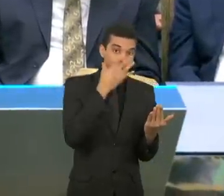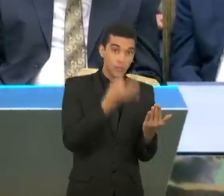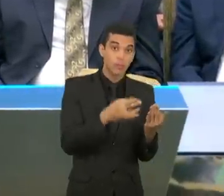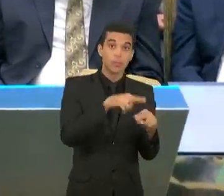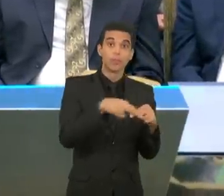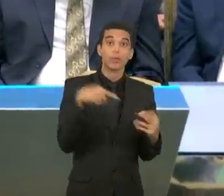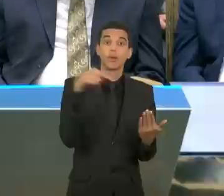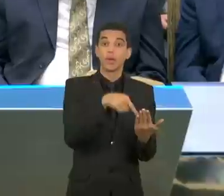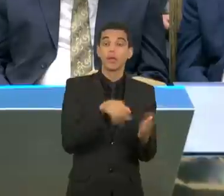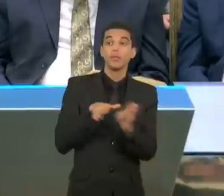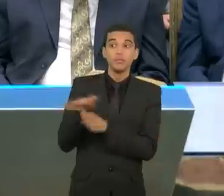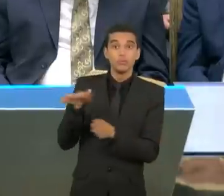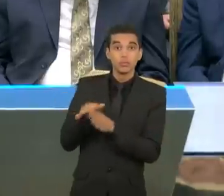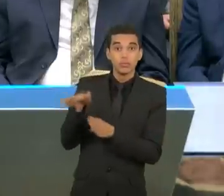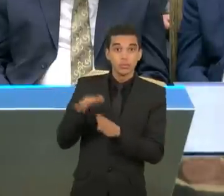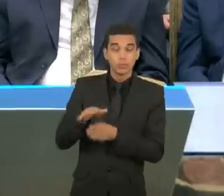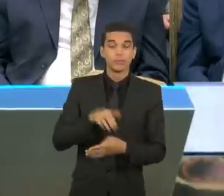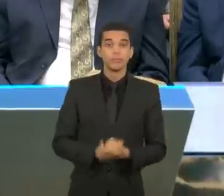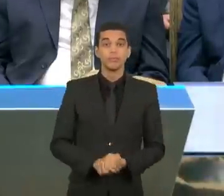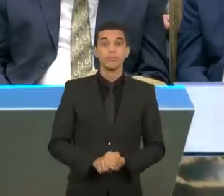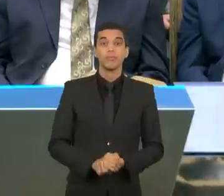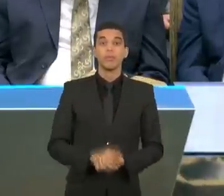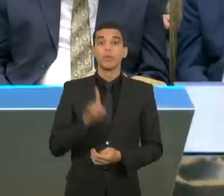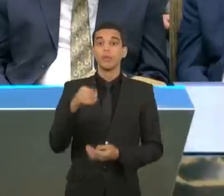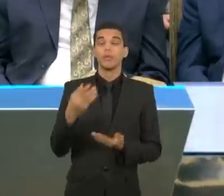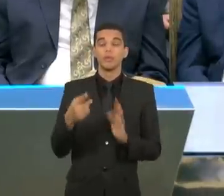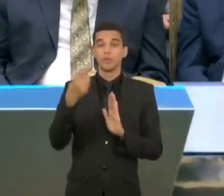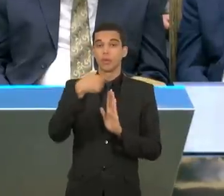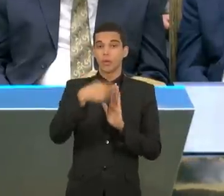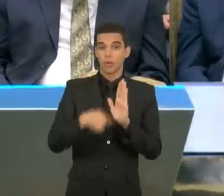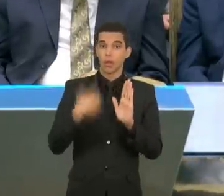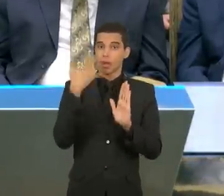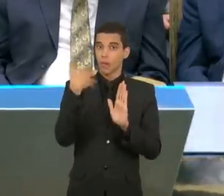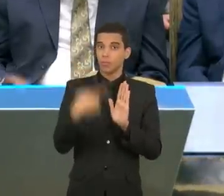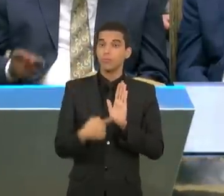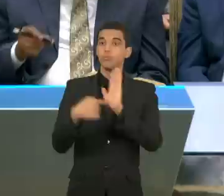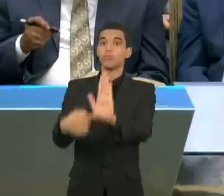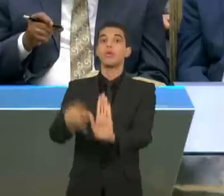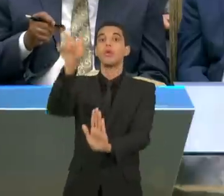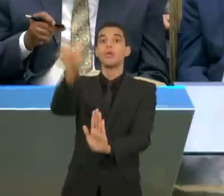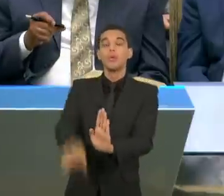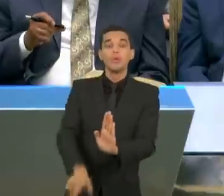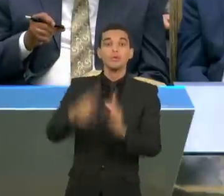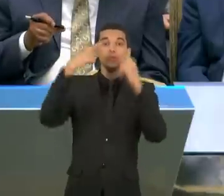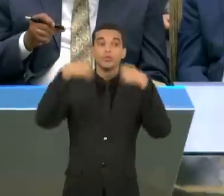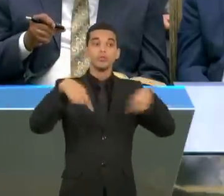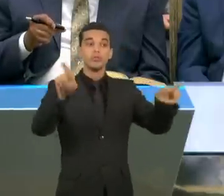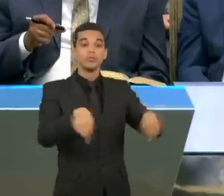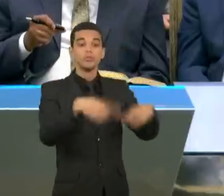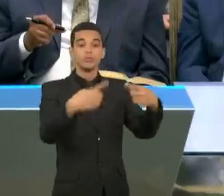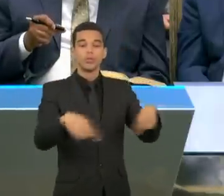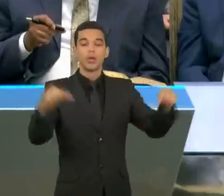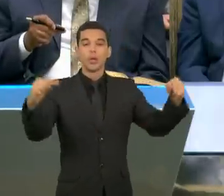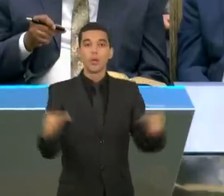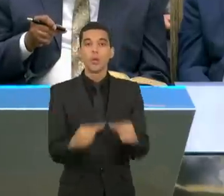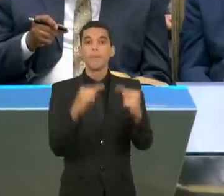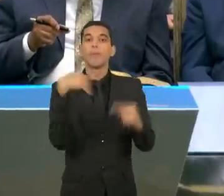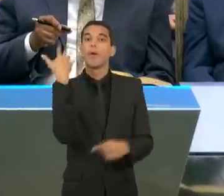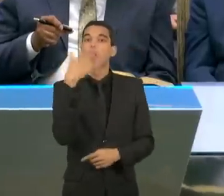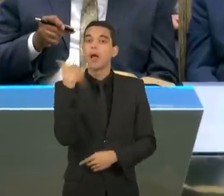instrutivo. Para o chefe do coral, de acordo com a melodia solene